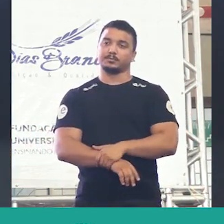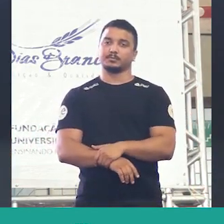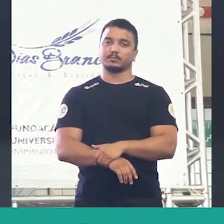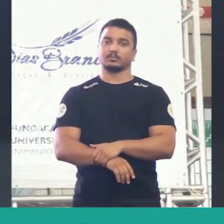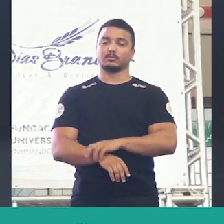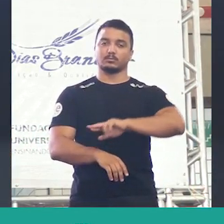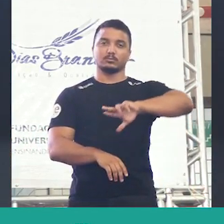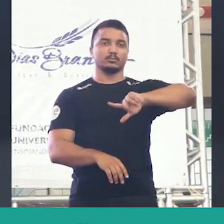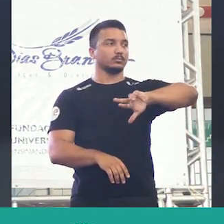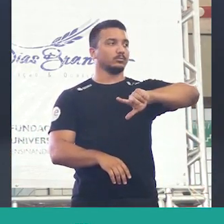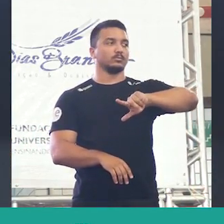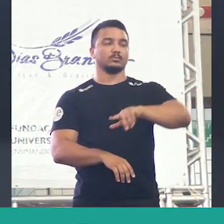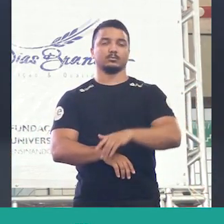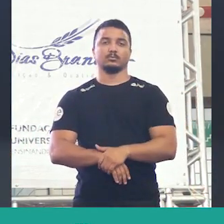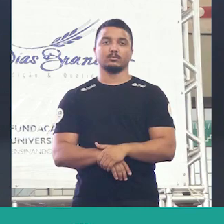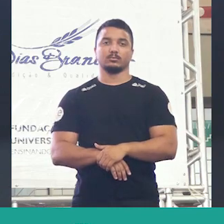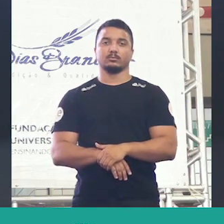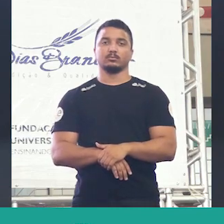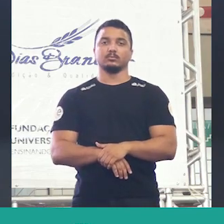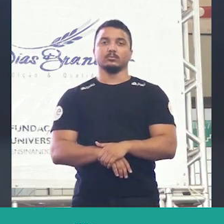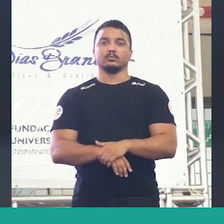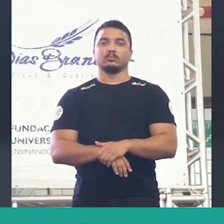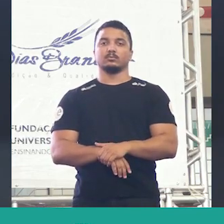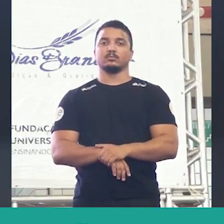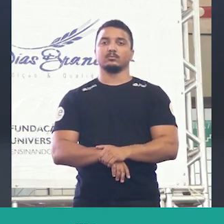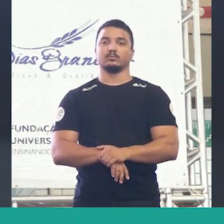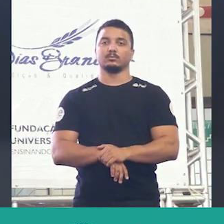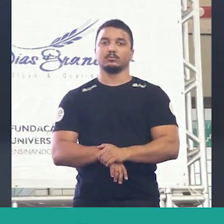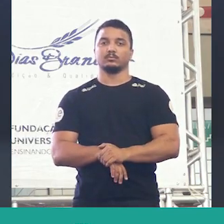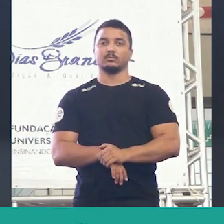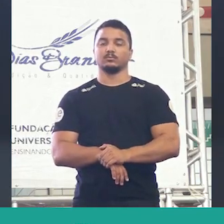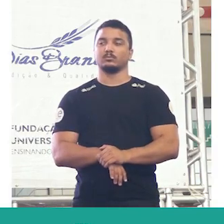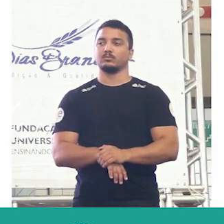isso aqui, não entendi direito a letra. Vamos à frente.